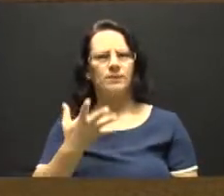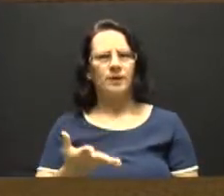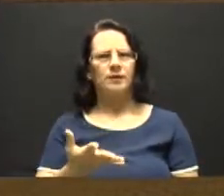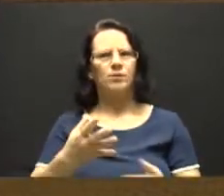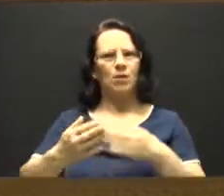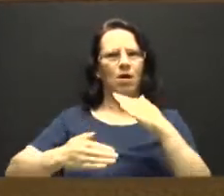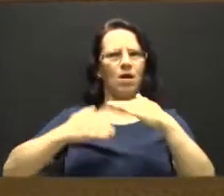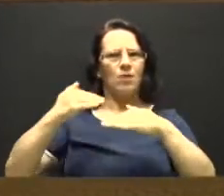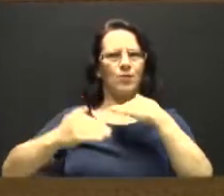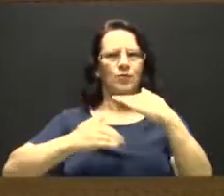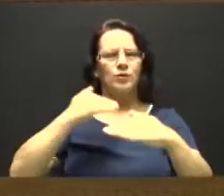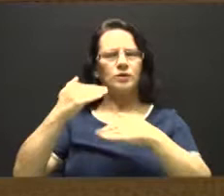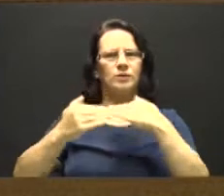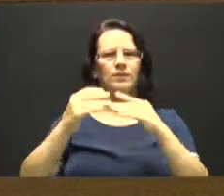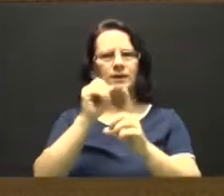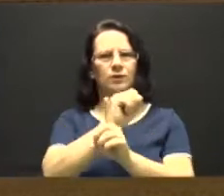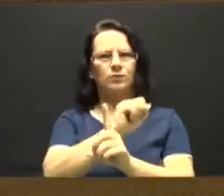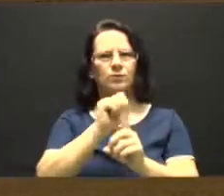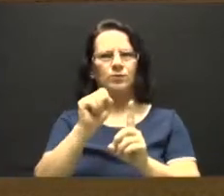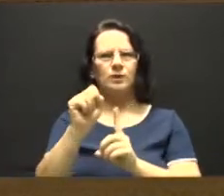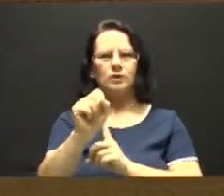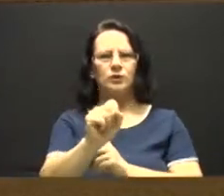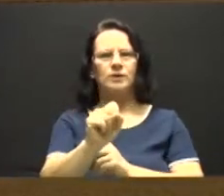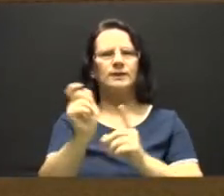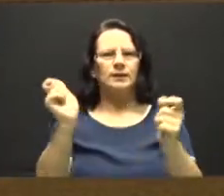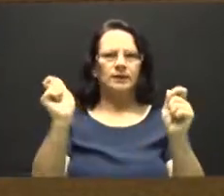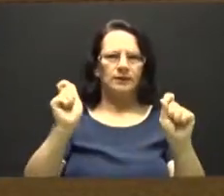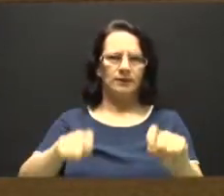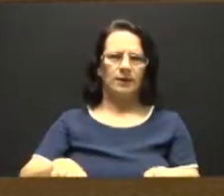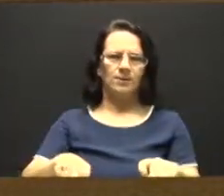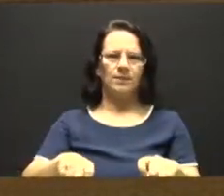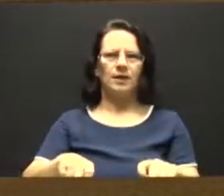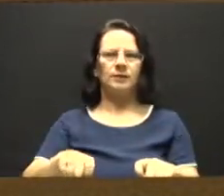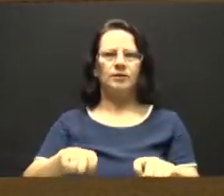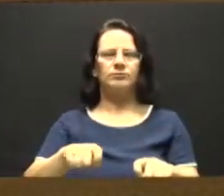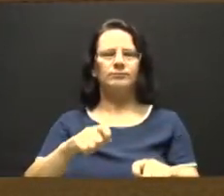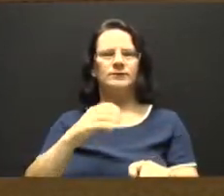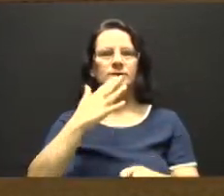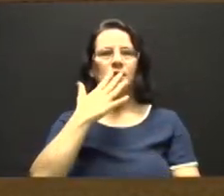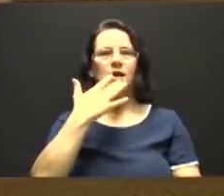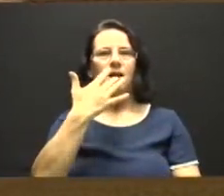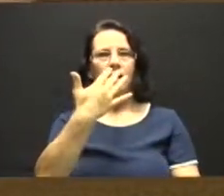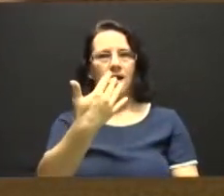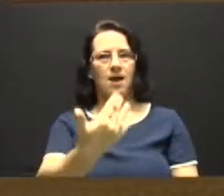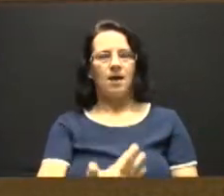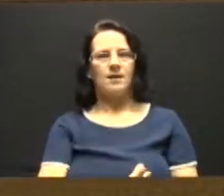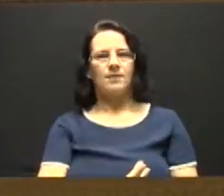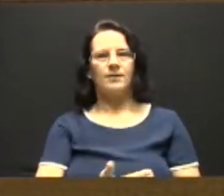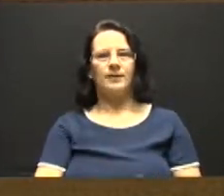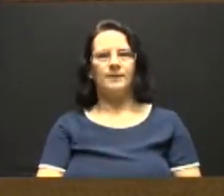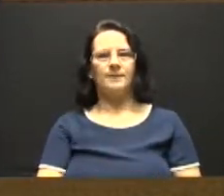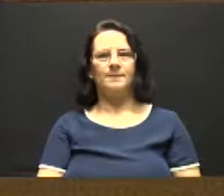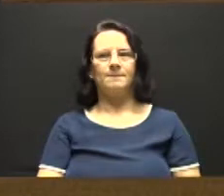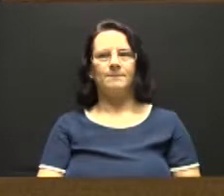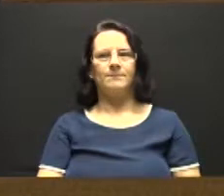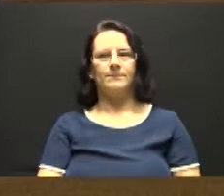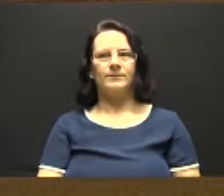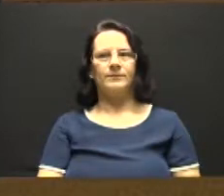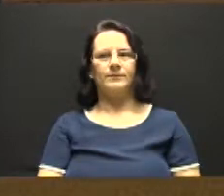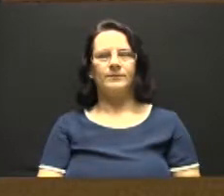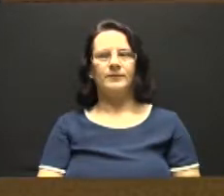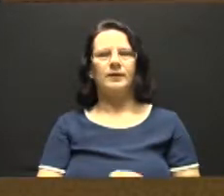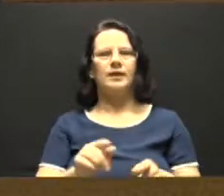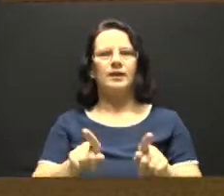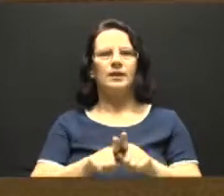construir uma sociedade capaz de contemplar quero trazer também uma fala do papa